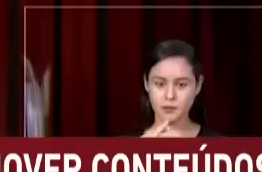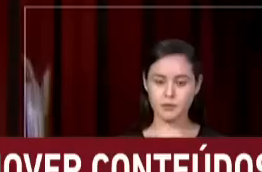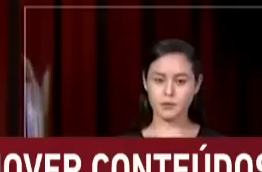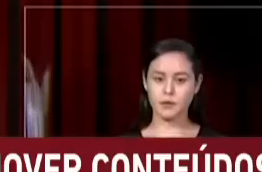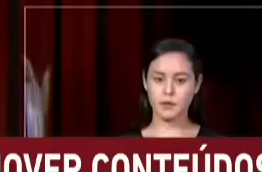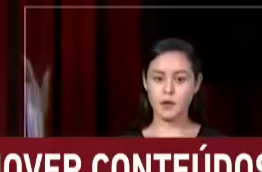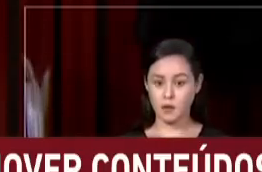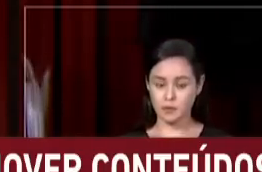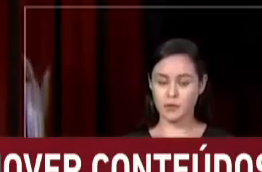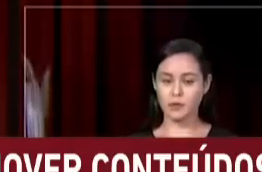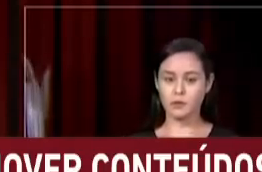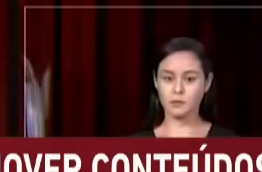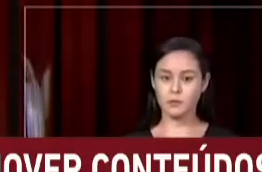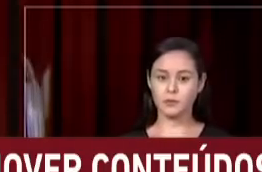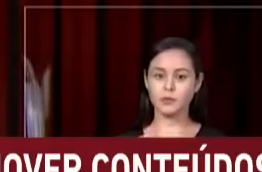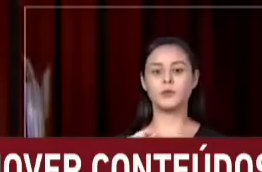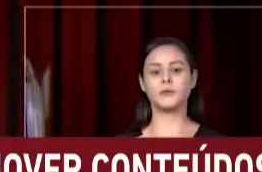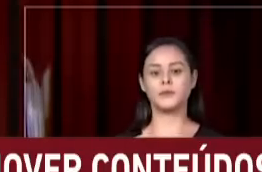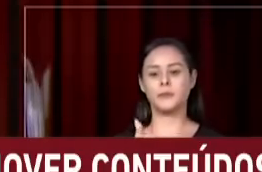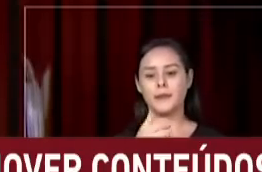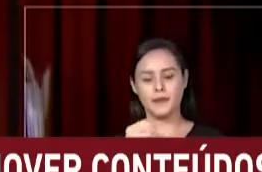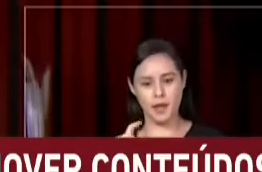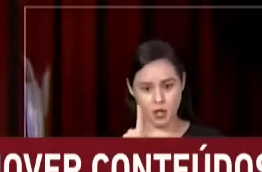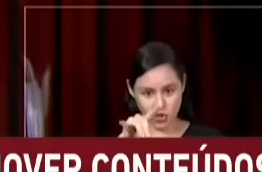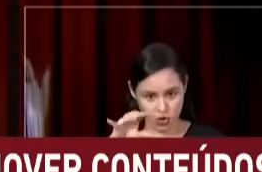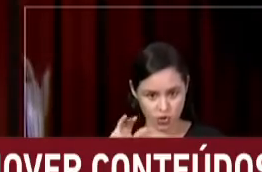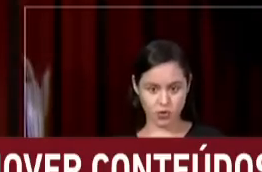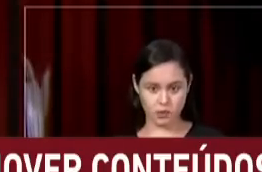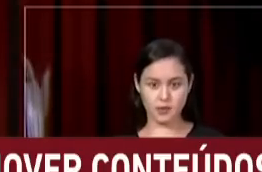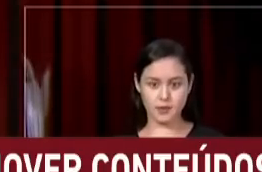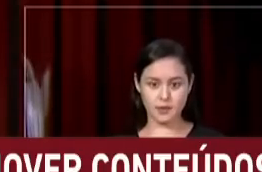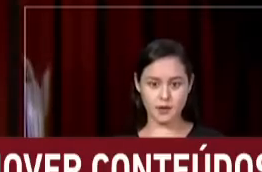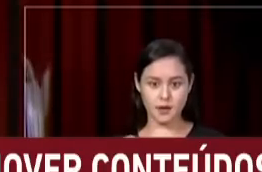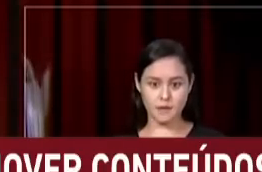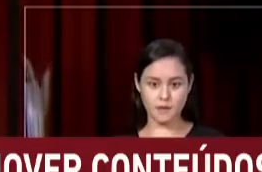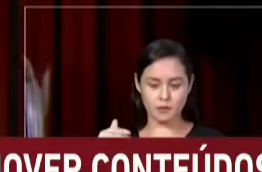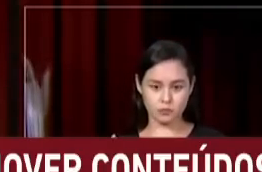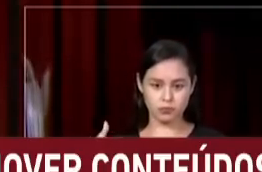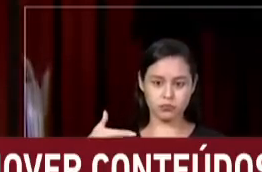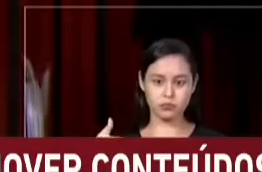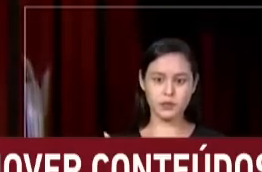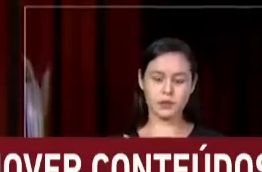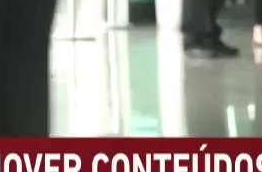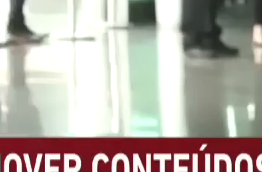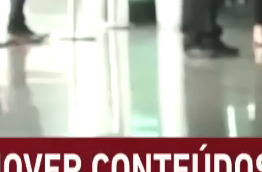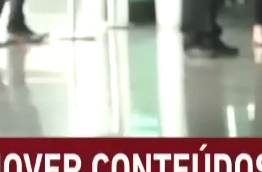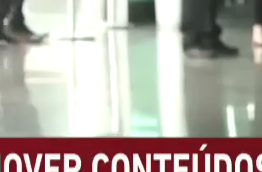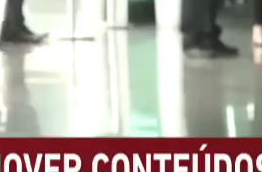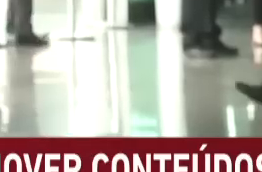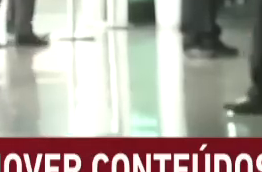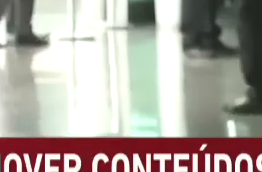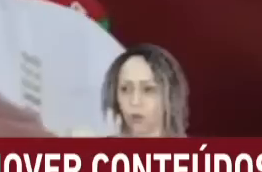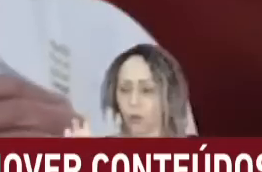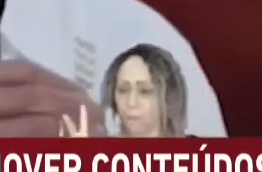436% se comparado a 2018. Até por conta disso, o ministro convidou os advogados dos 2 candidatos à presidência